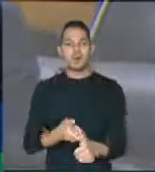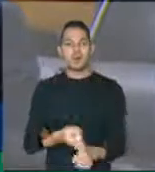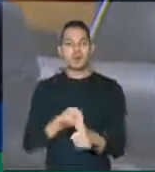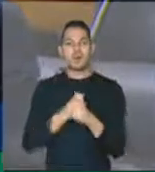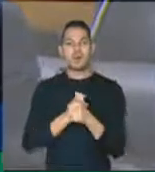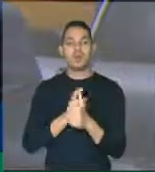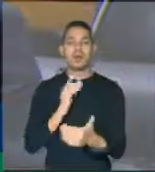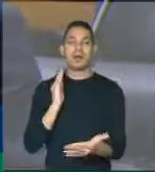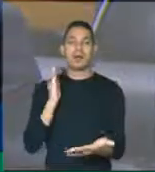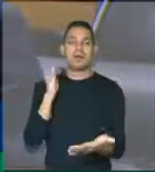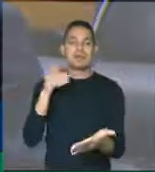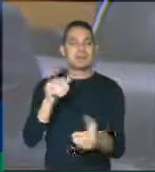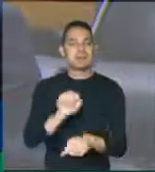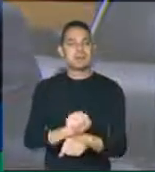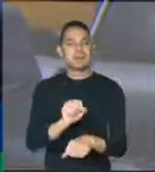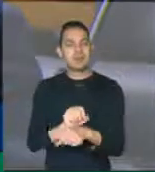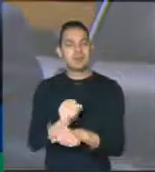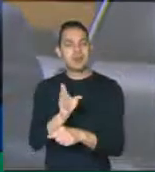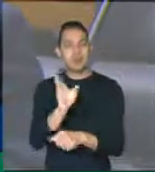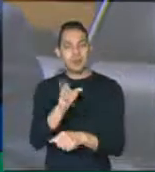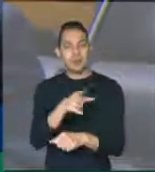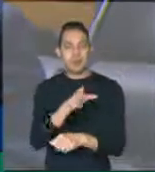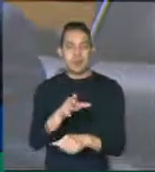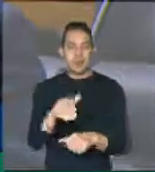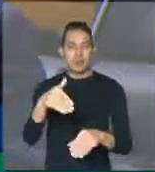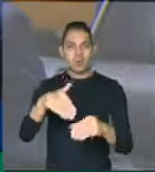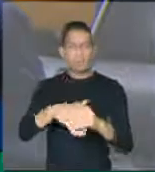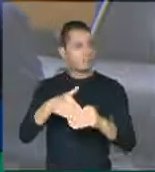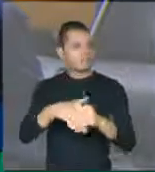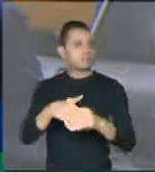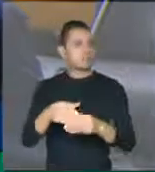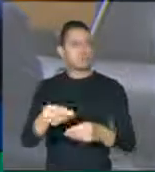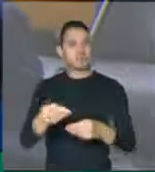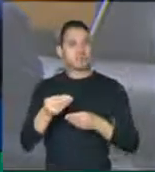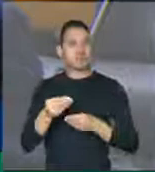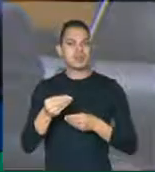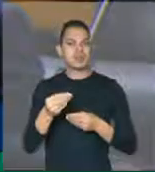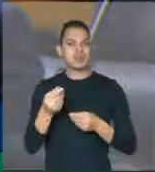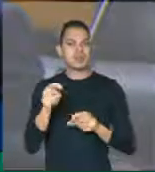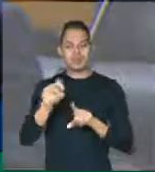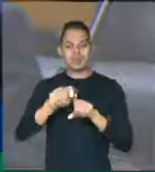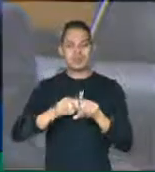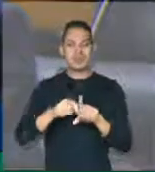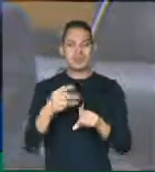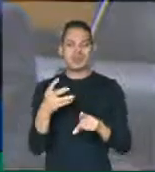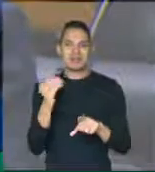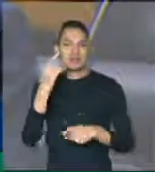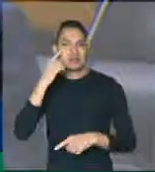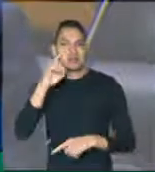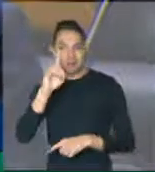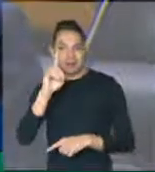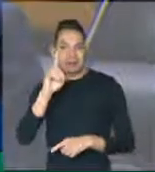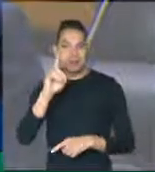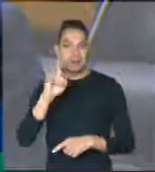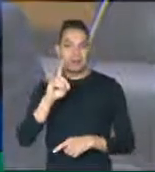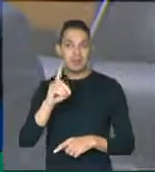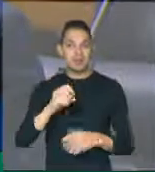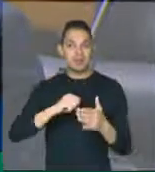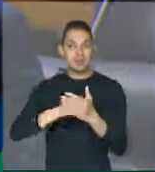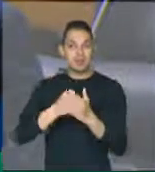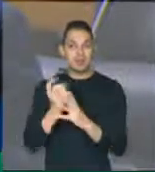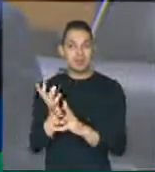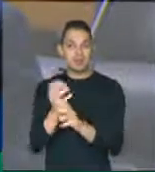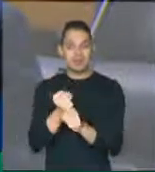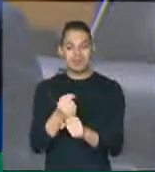que se conclua a apreciação dos vetos presidenciais recebidos há mais de 30 dias. No momento, temos 12 vetos trancando a